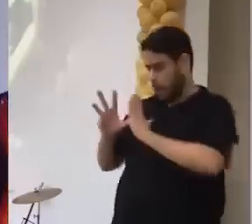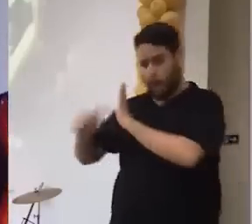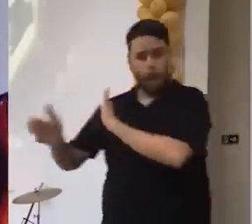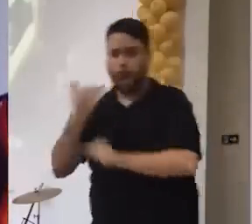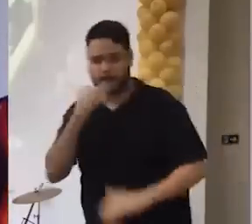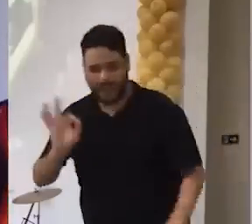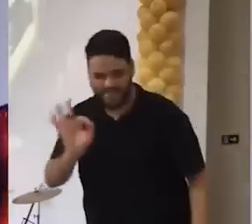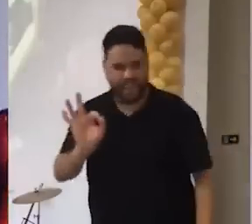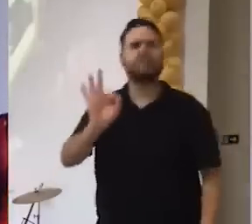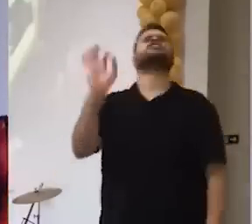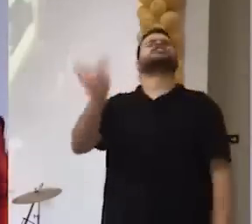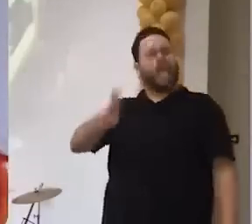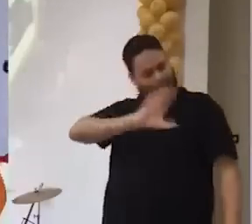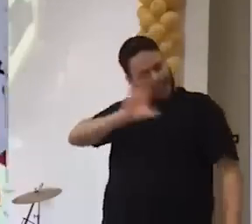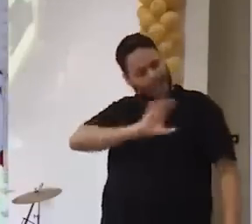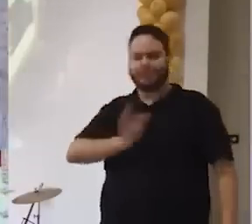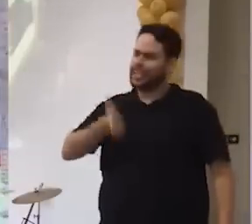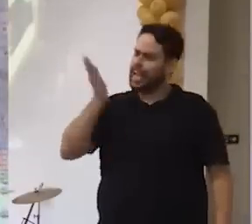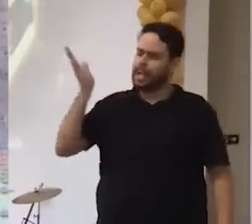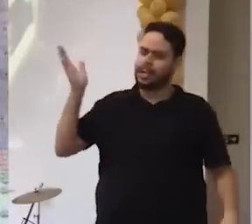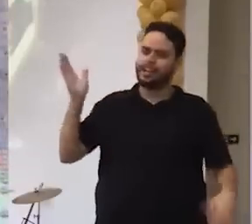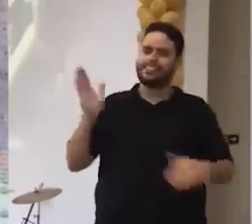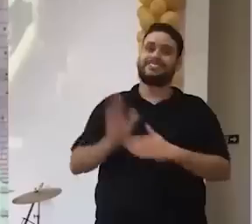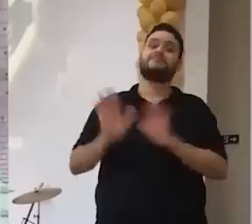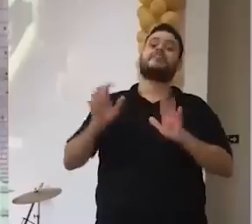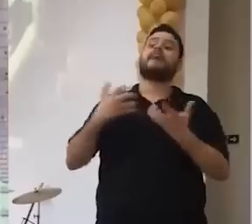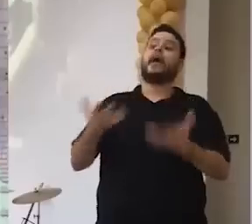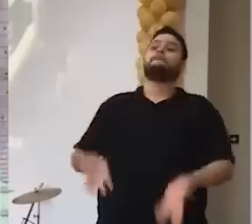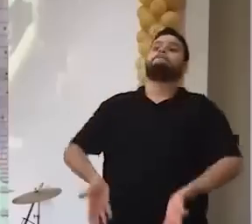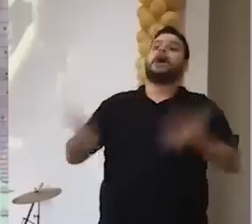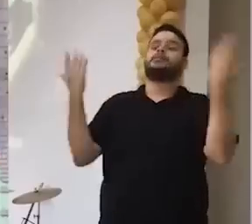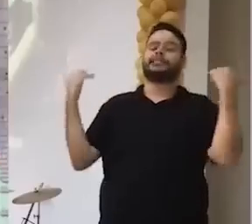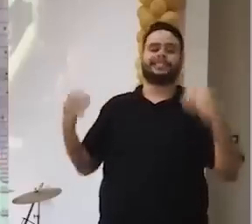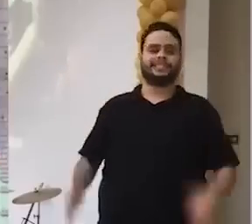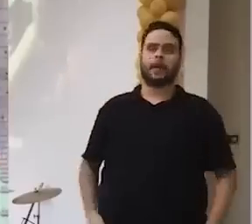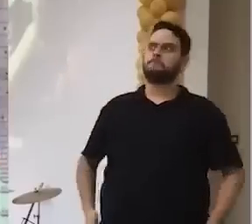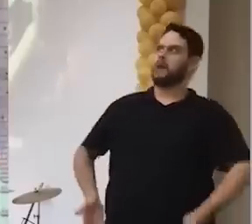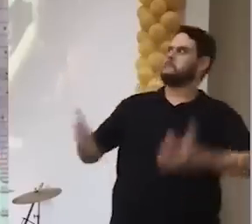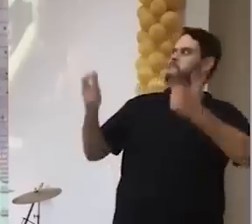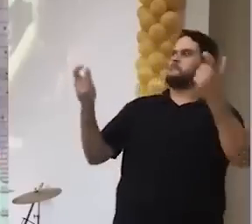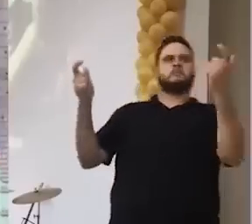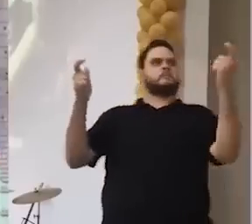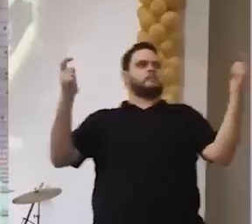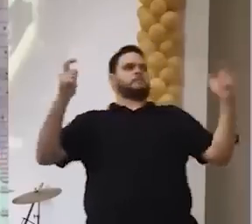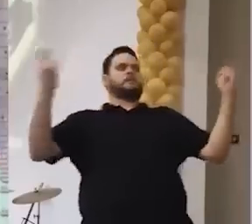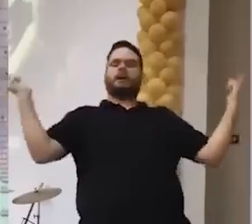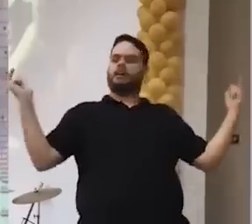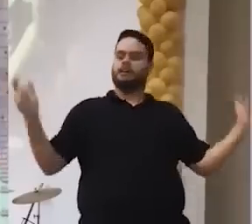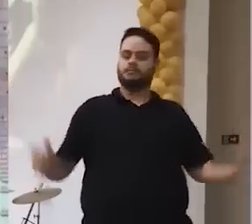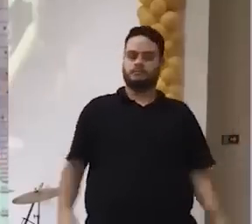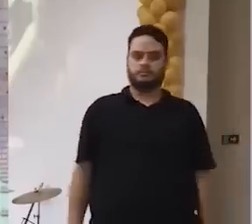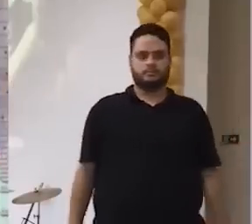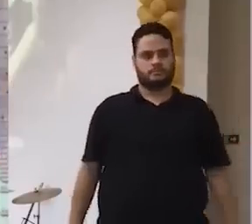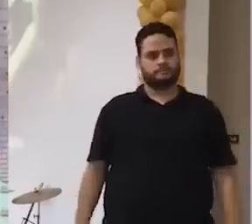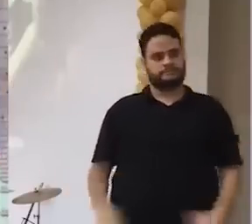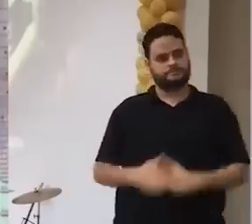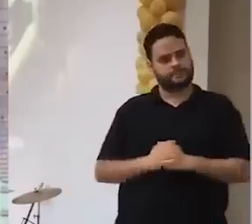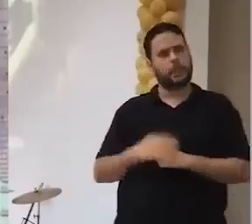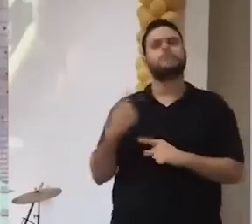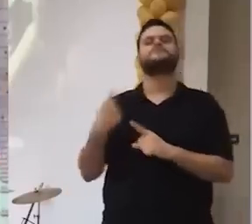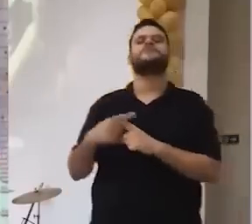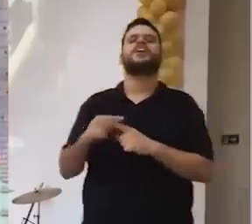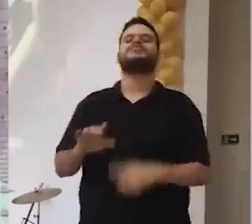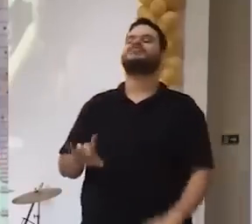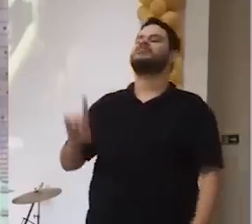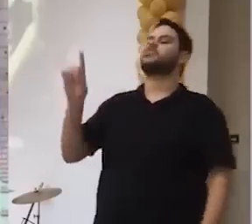eram riquíssimas, mas elas querem mais, mais, mais e mais, porque o Deus